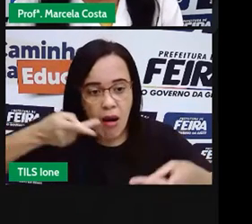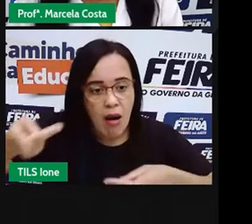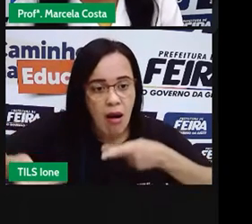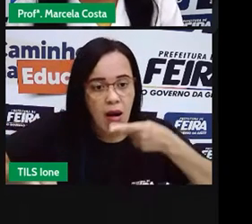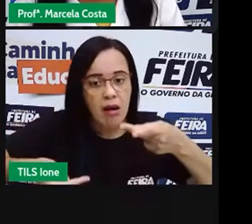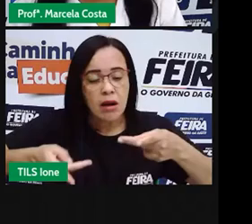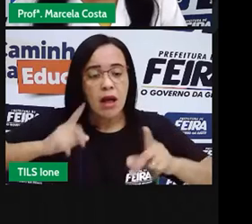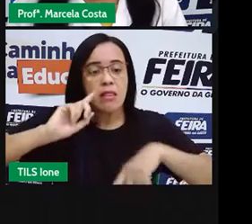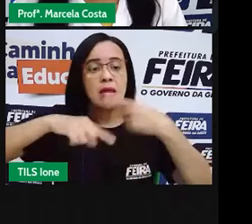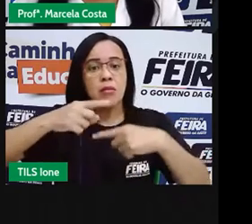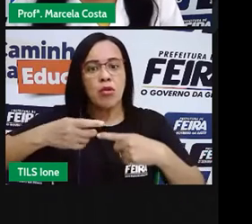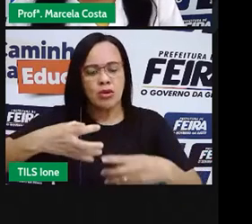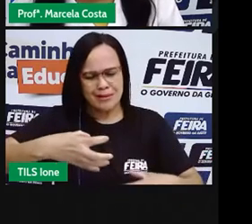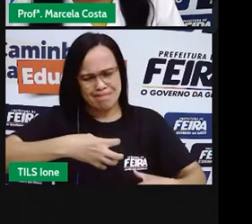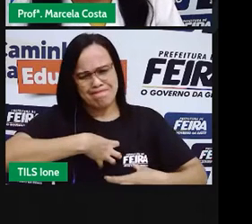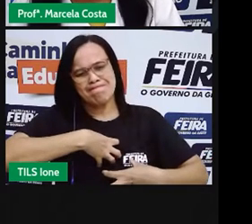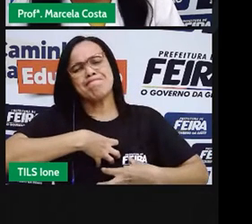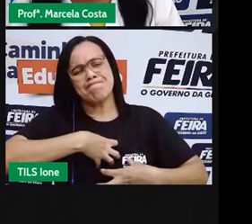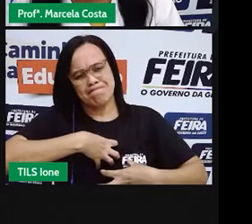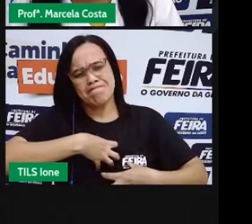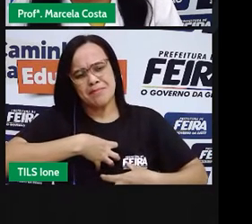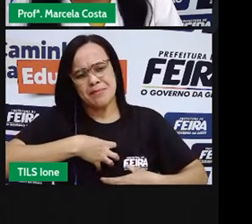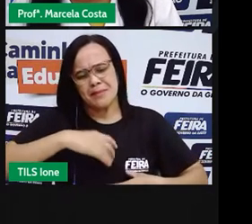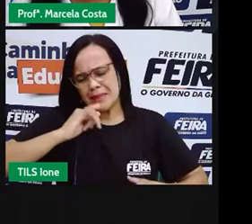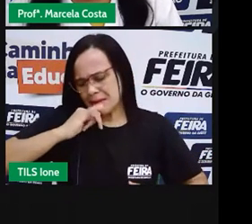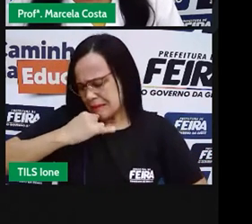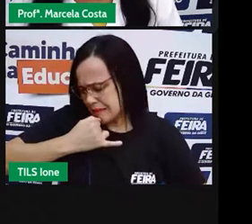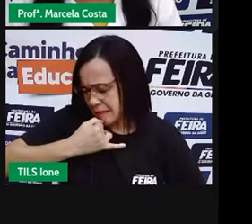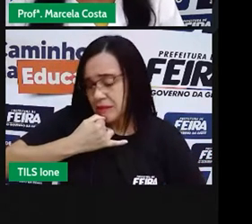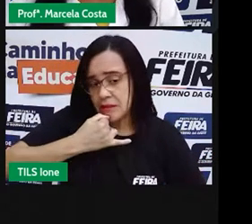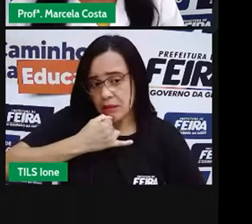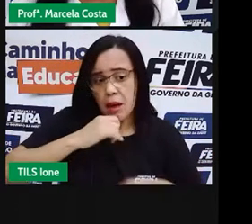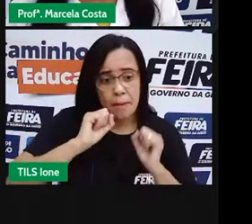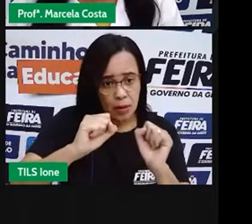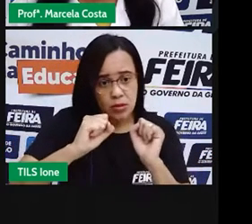de fato a pessoa